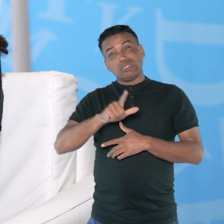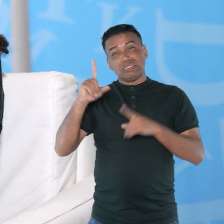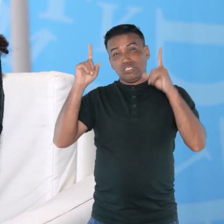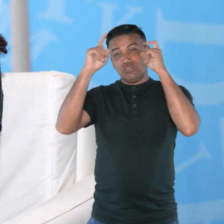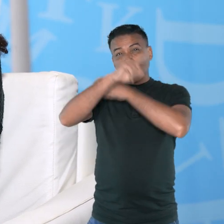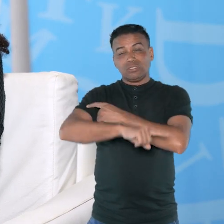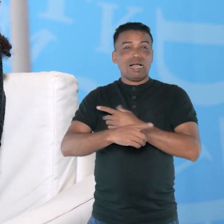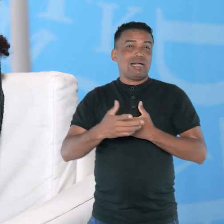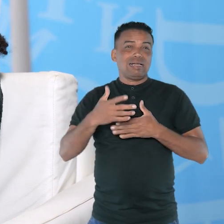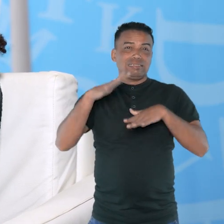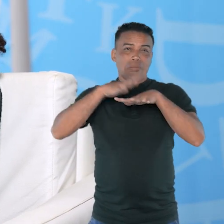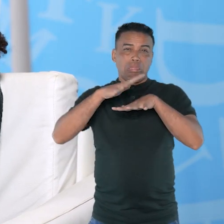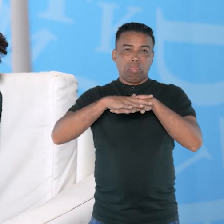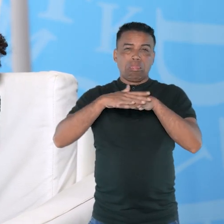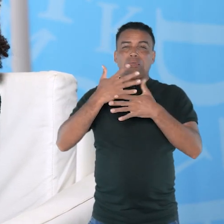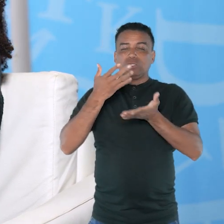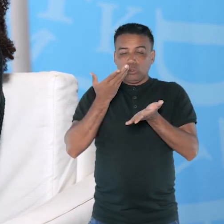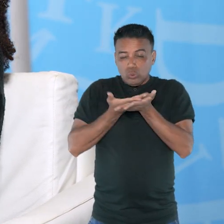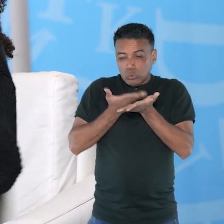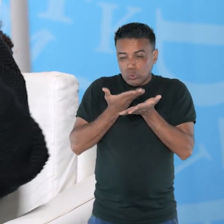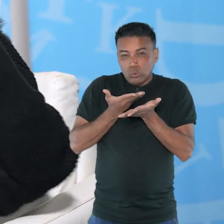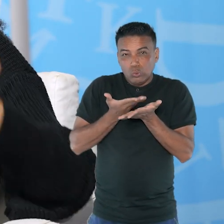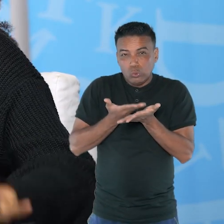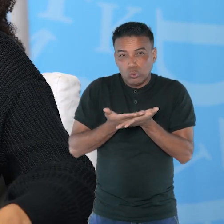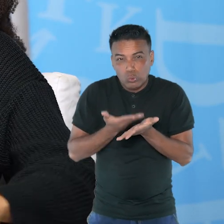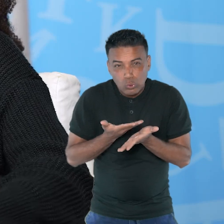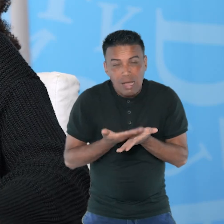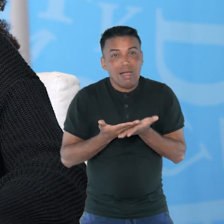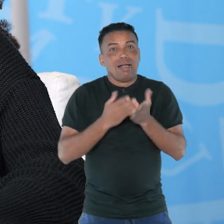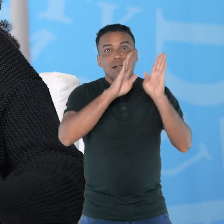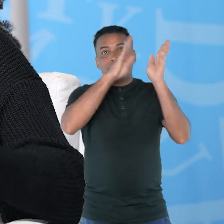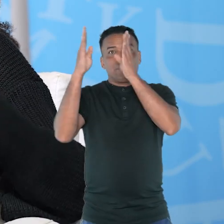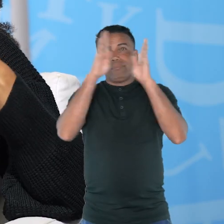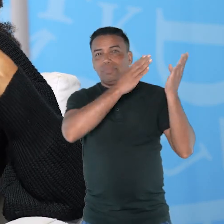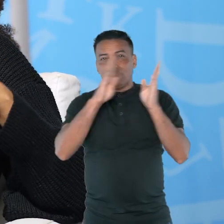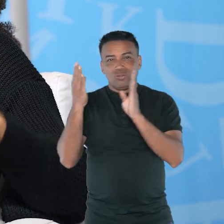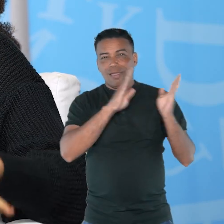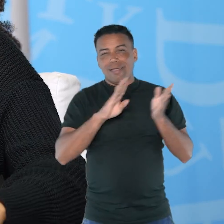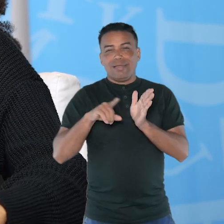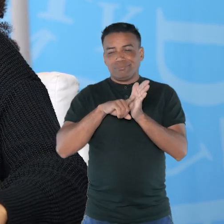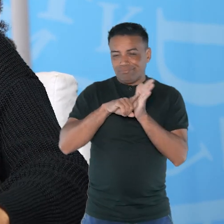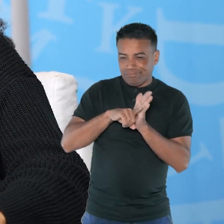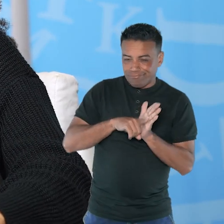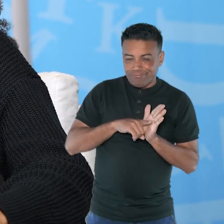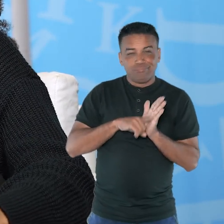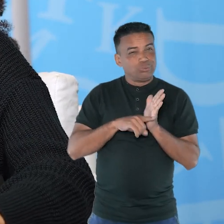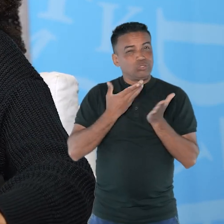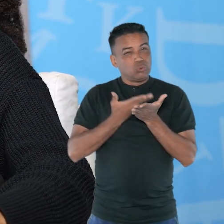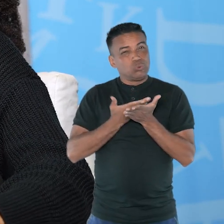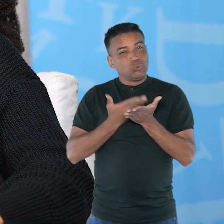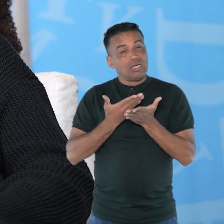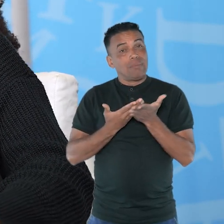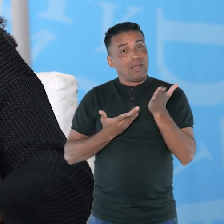parte de exatas, aí eu tive que estudar muito. Muita cadeira de biblioteca que eu tive que curar ali, estudar para poder